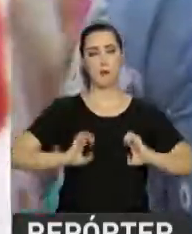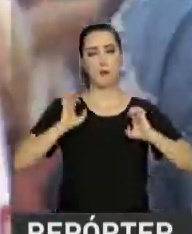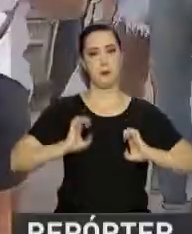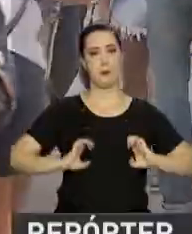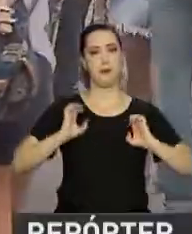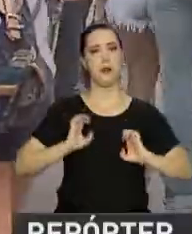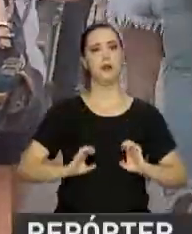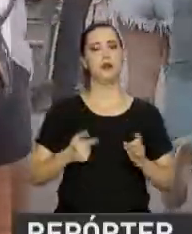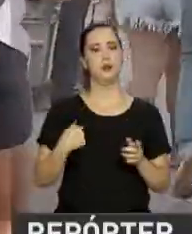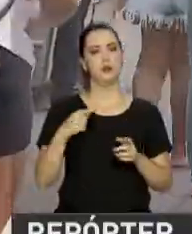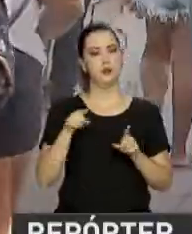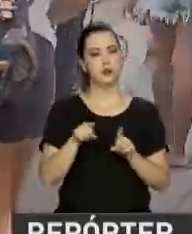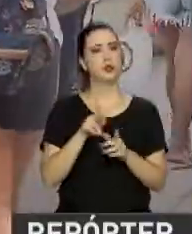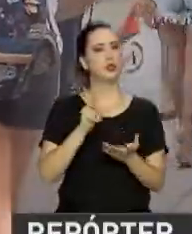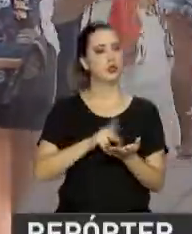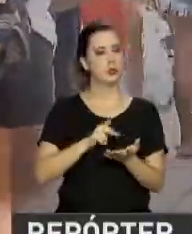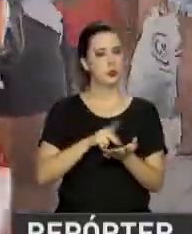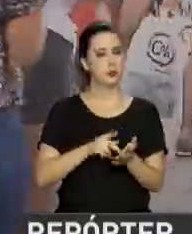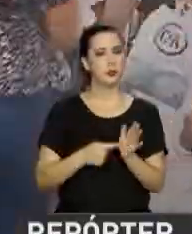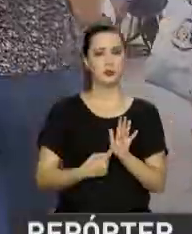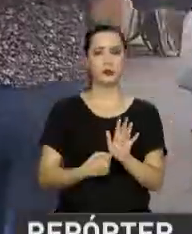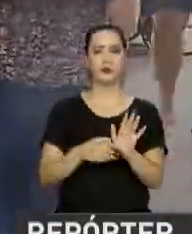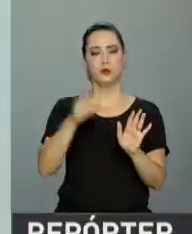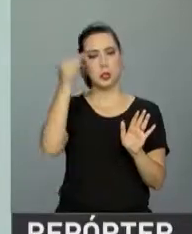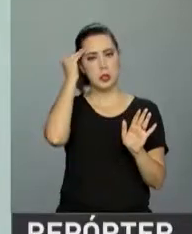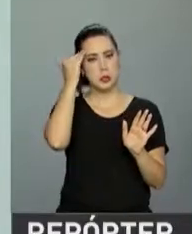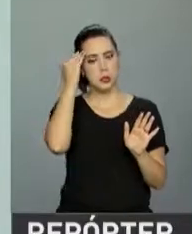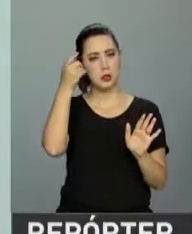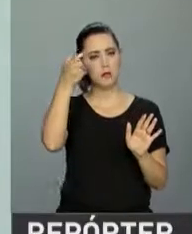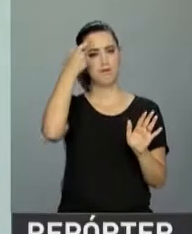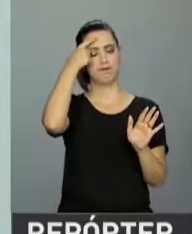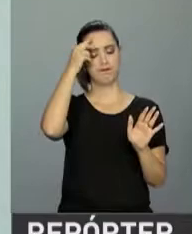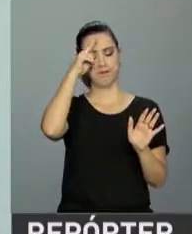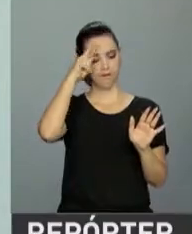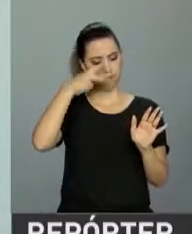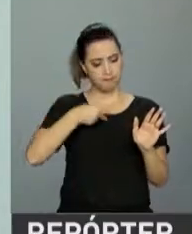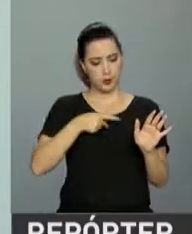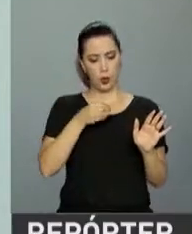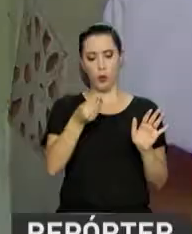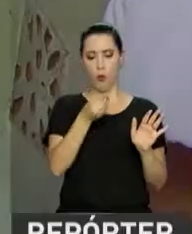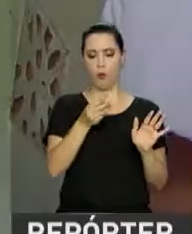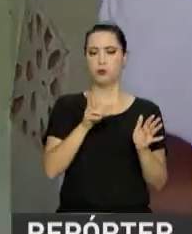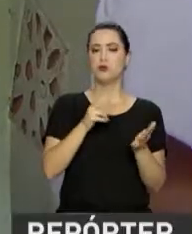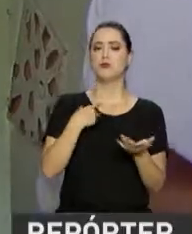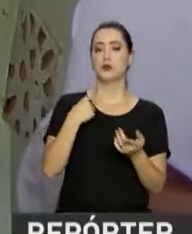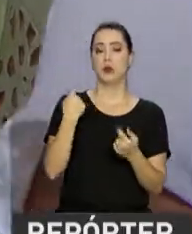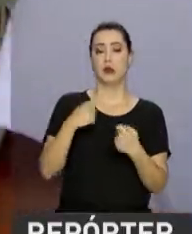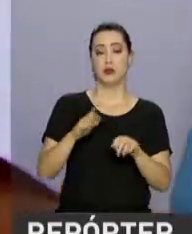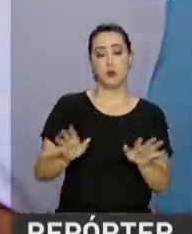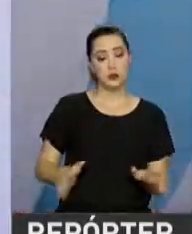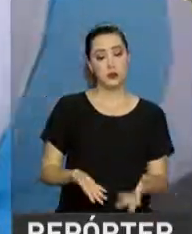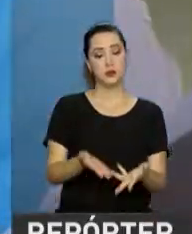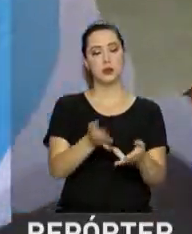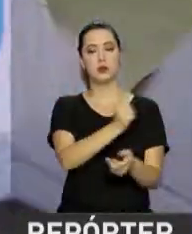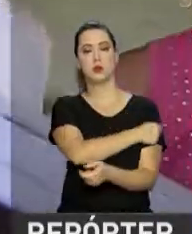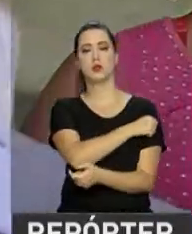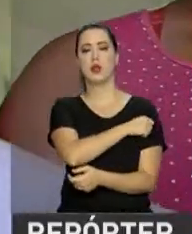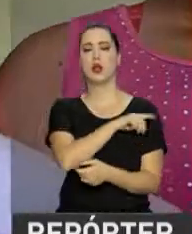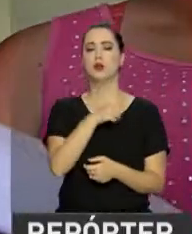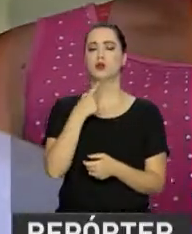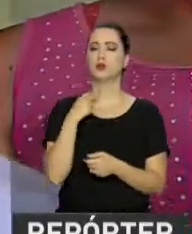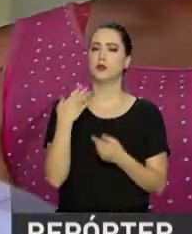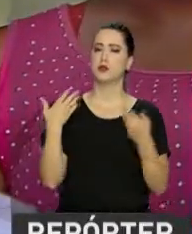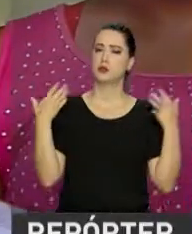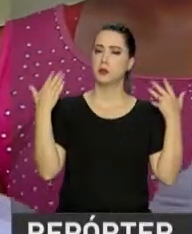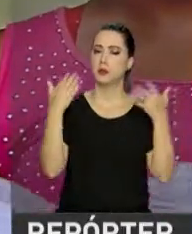cidadãos conscientes de direitos e deveres de despertar nos estudantes o interesse por assuntos como